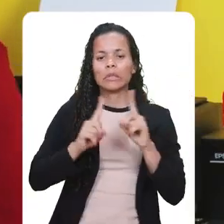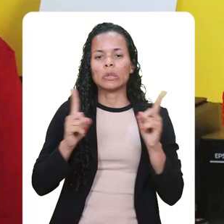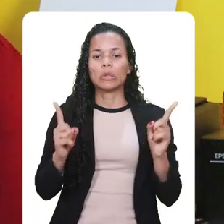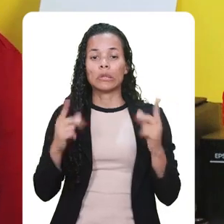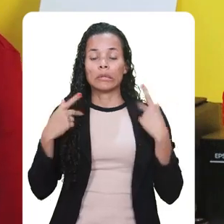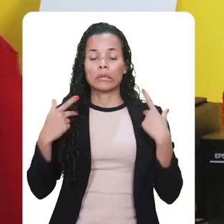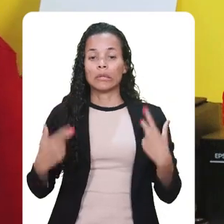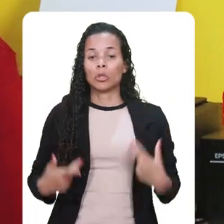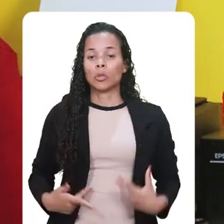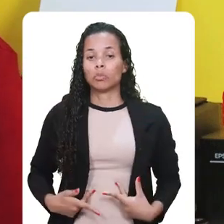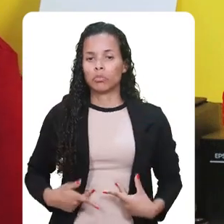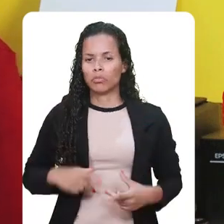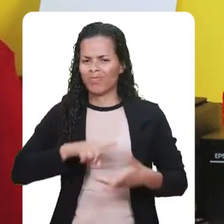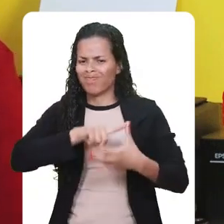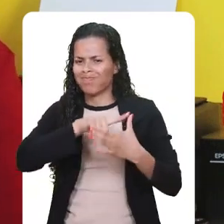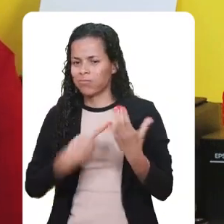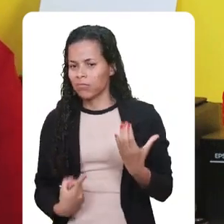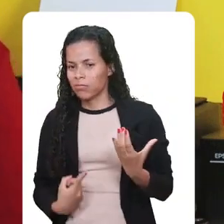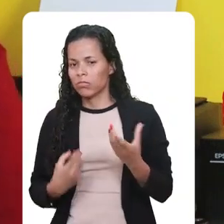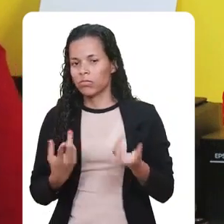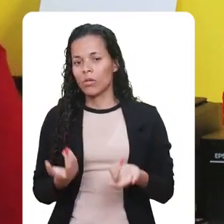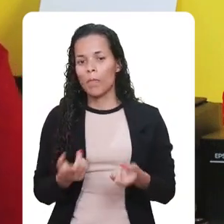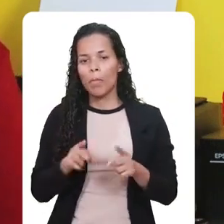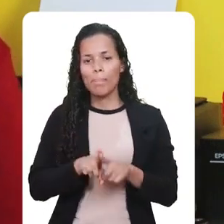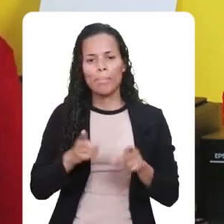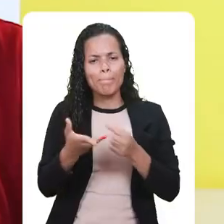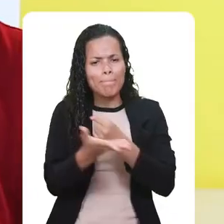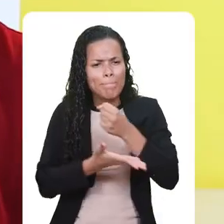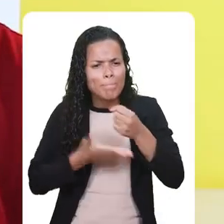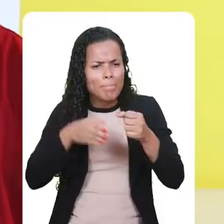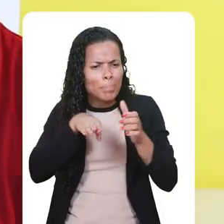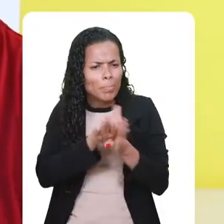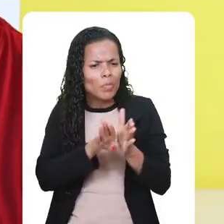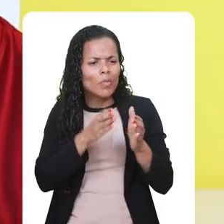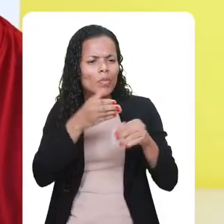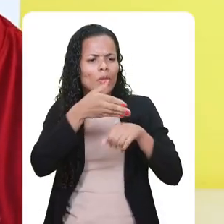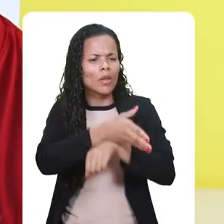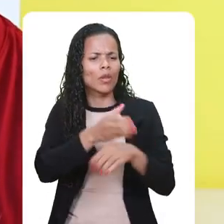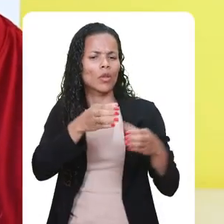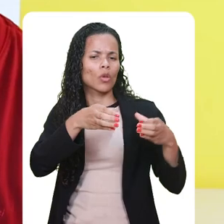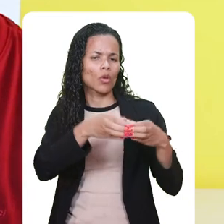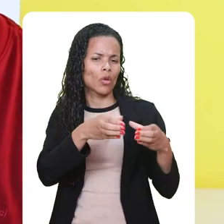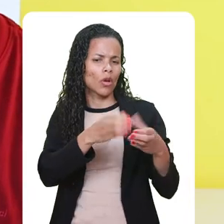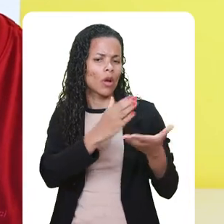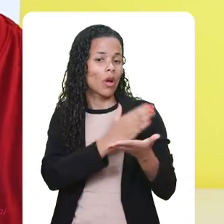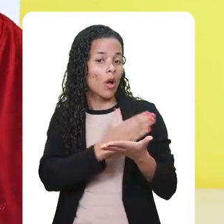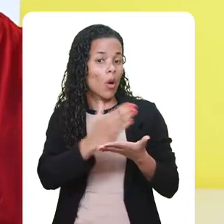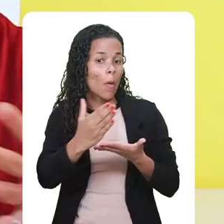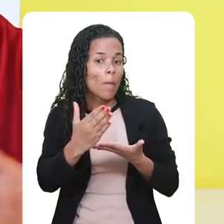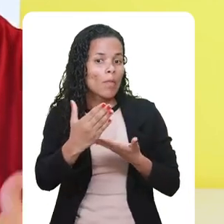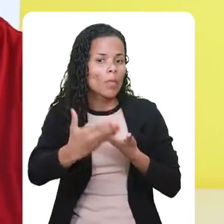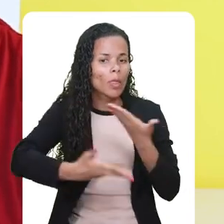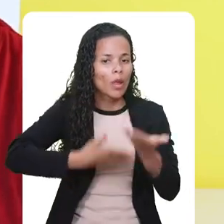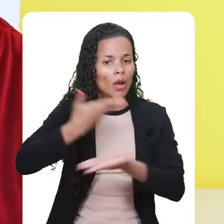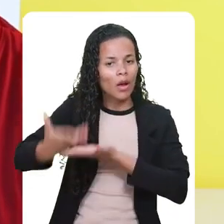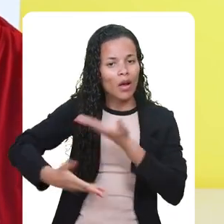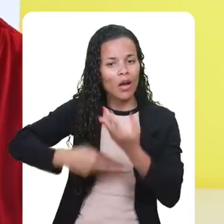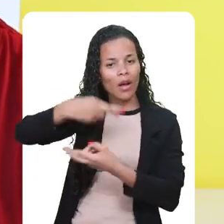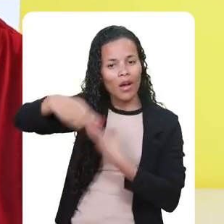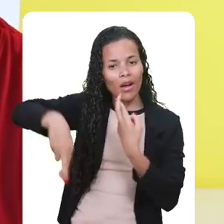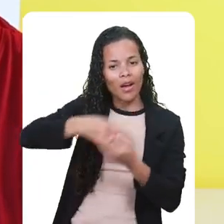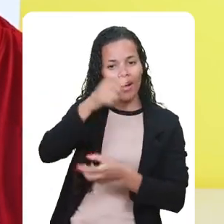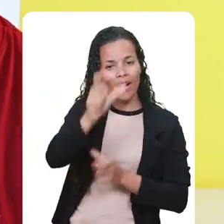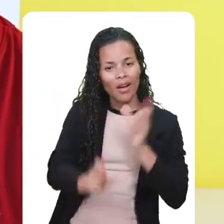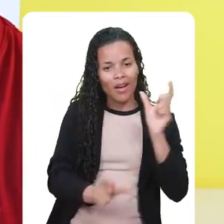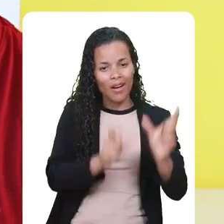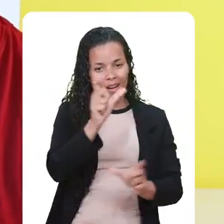marginalizada. O comportamento é altamente agressivo. Mas quando chega para dentro do grupo, que começa a